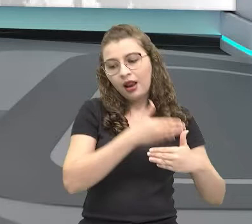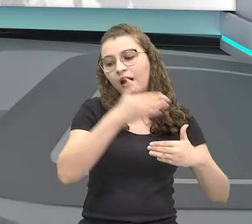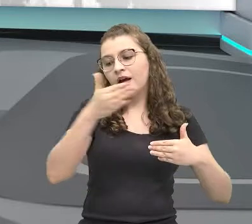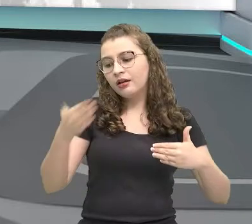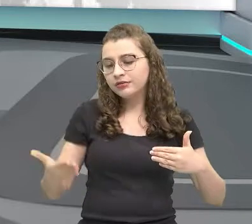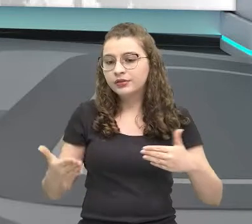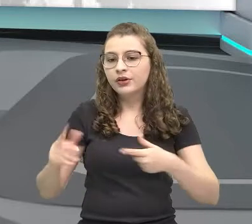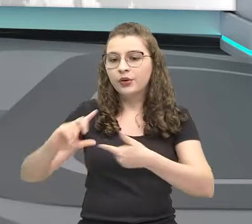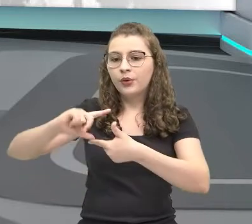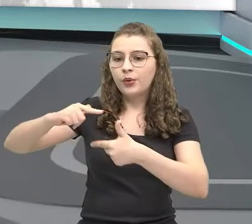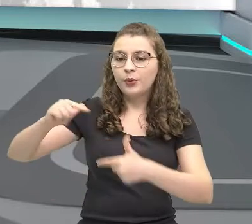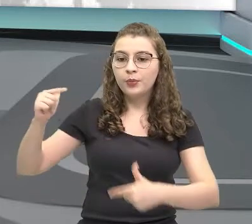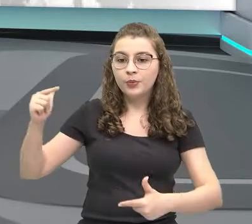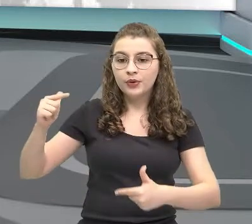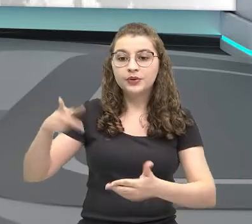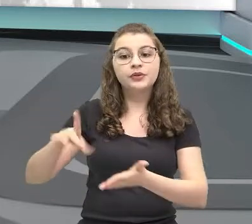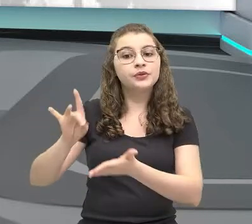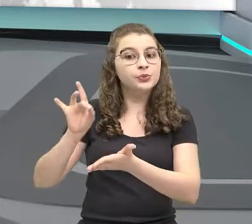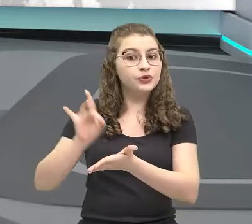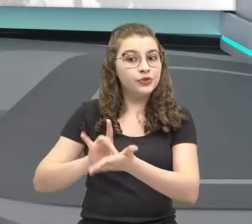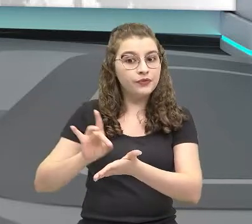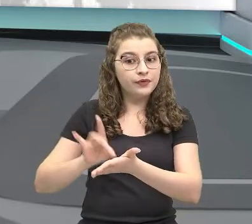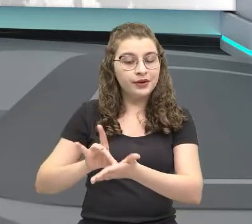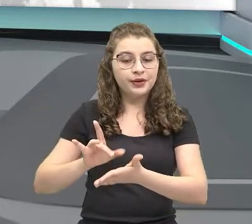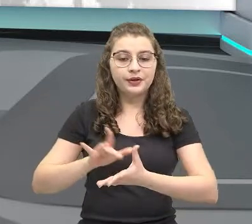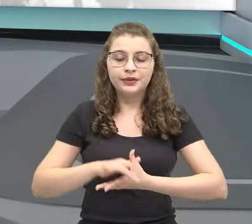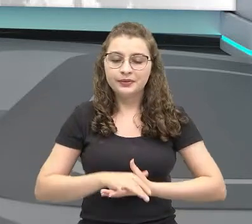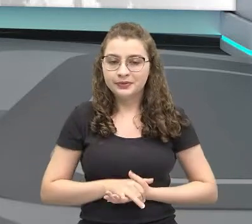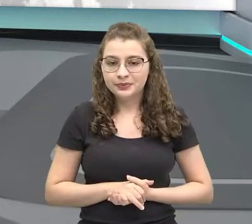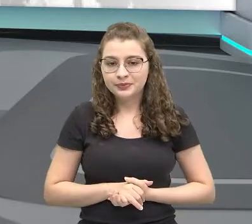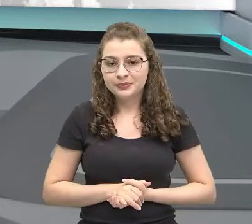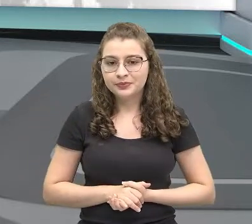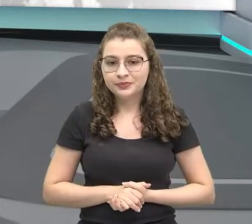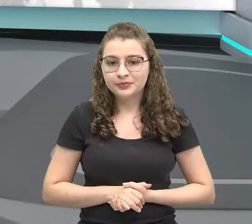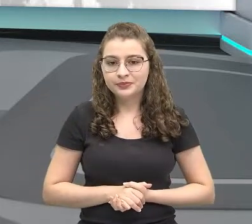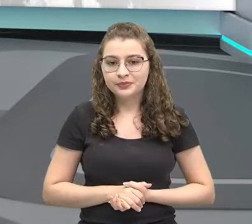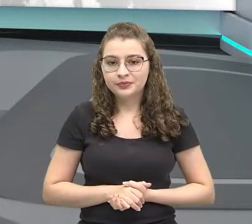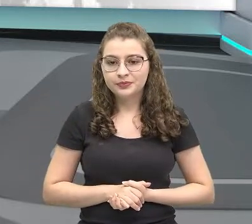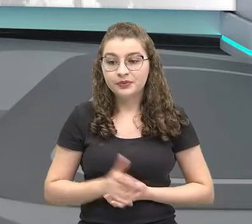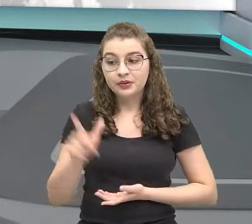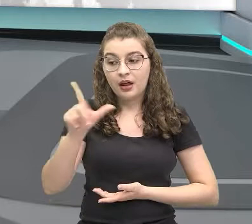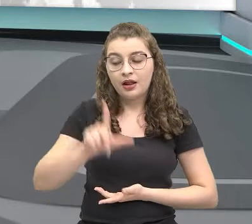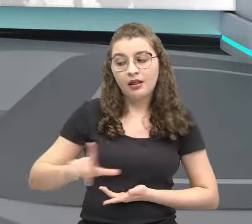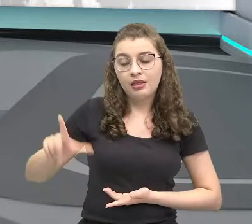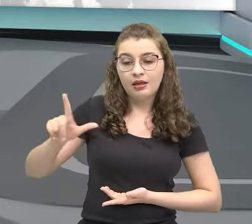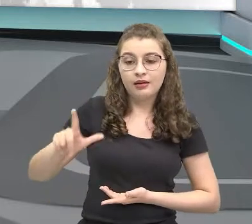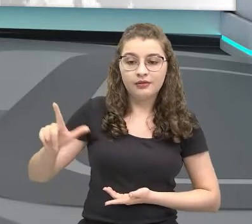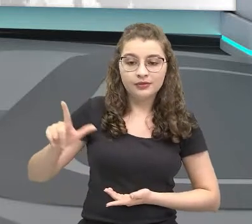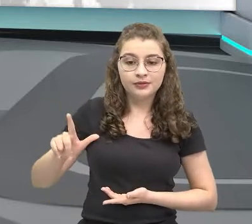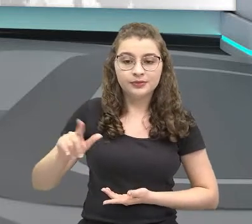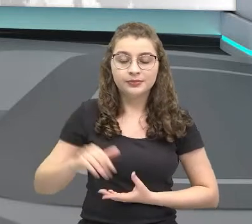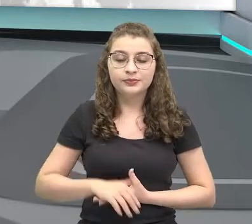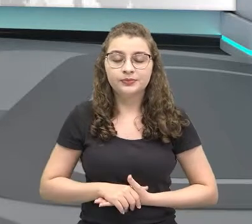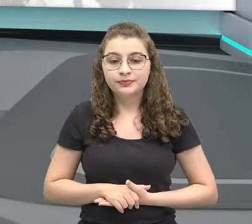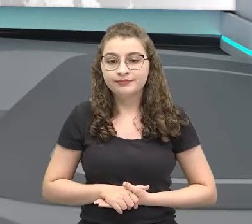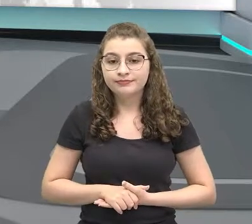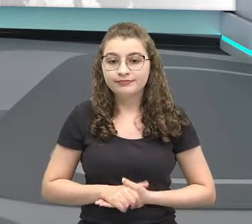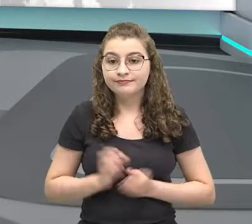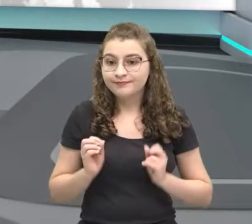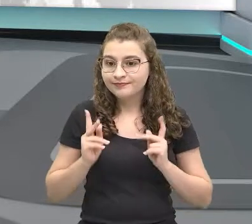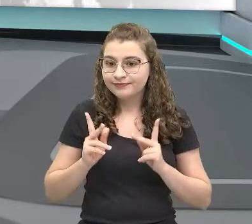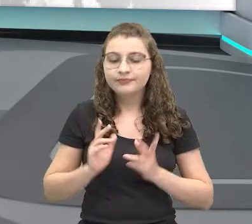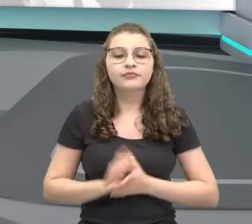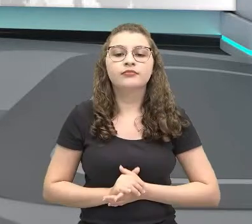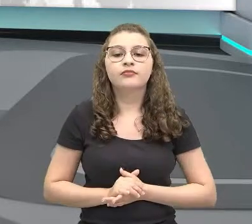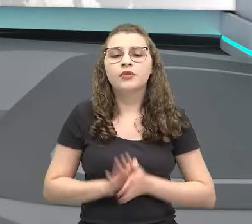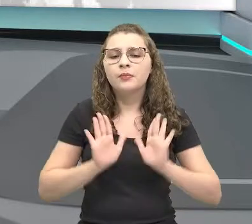quando nós vamos, daqui a pouquinho, chegar lá ao modernismo, essa escola, a escola modernista. Primeiramente,